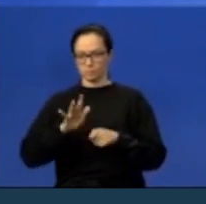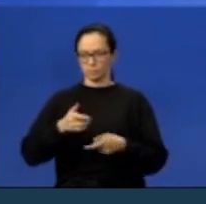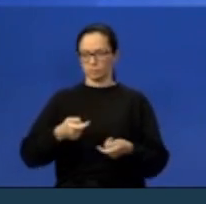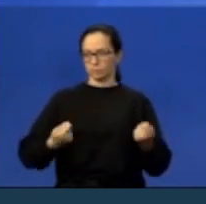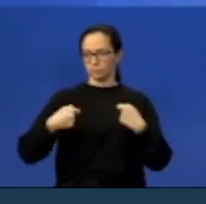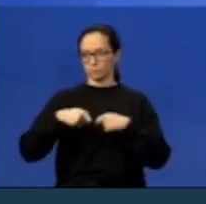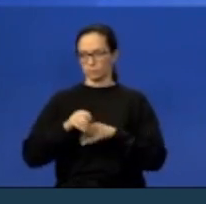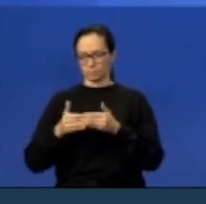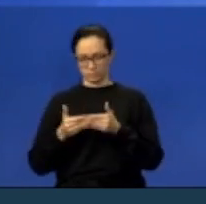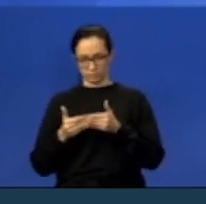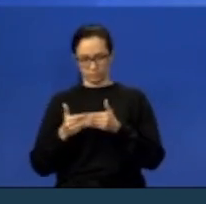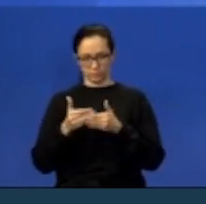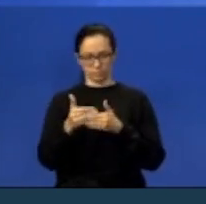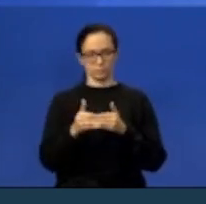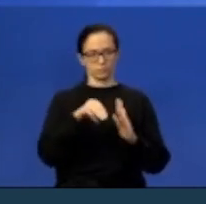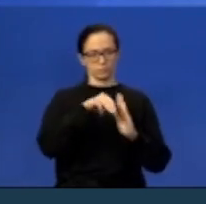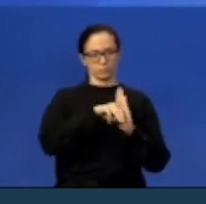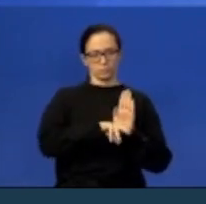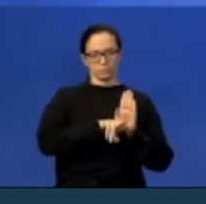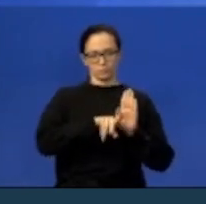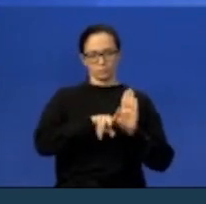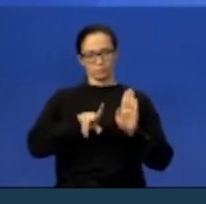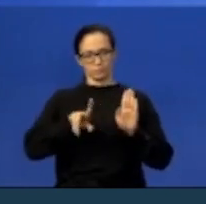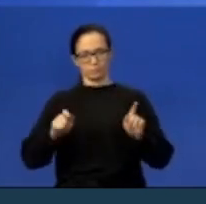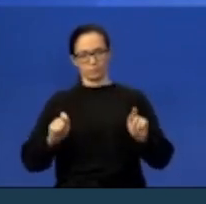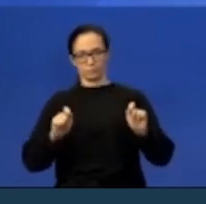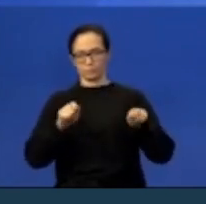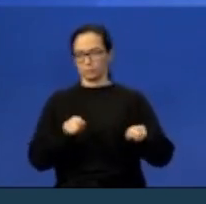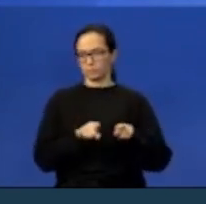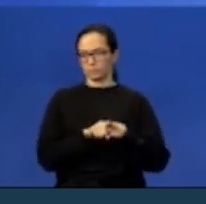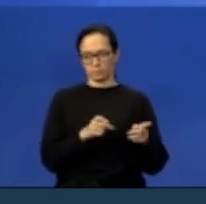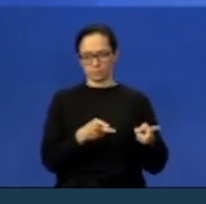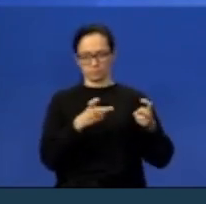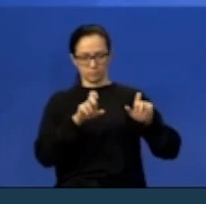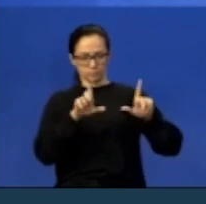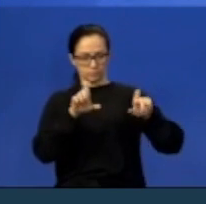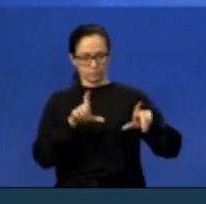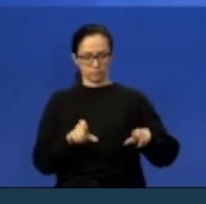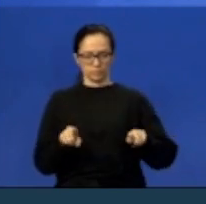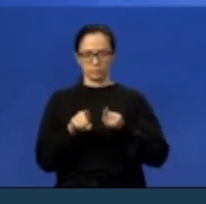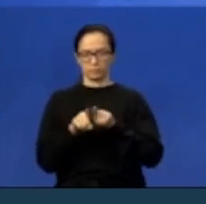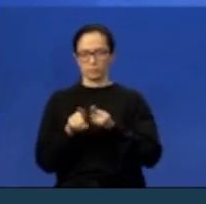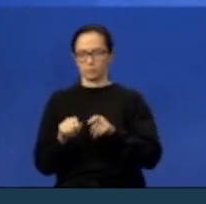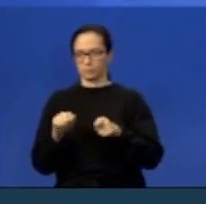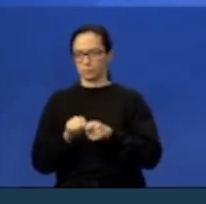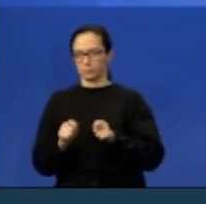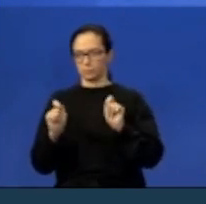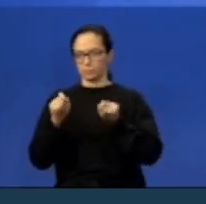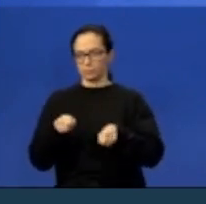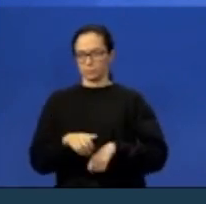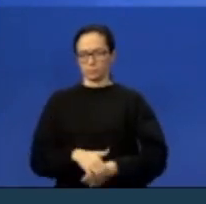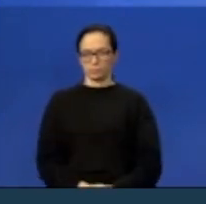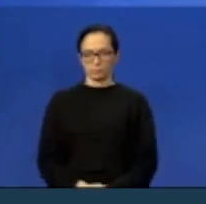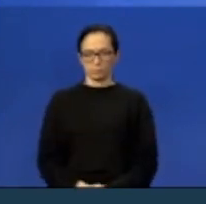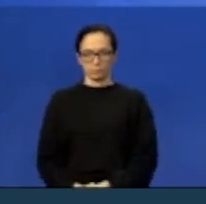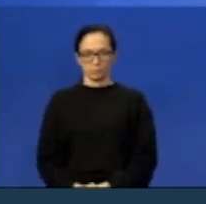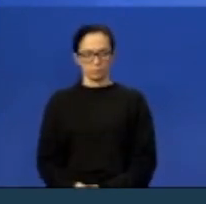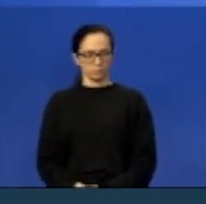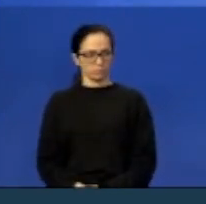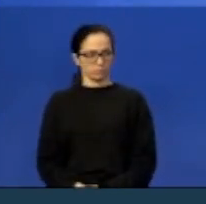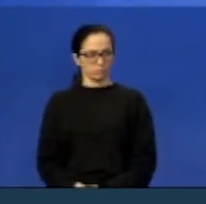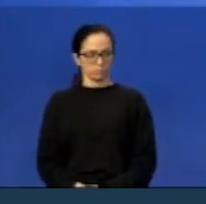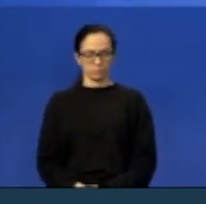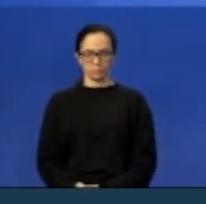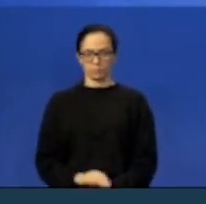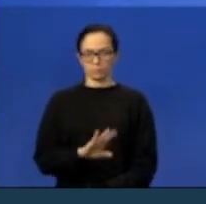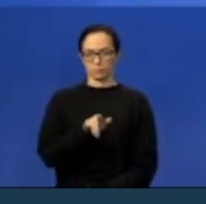na sequência também, outros métodos, como a ressonância, muitas vezes, ou a tomografia computadorizada, que são os nossos próximos exames. Já a